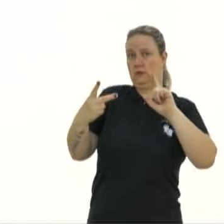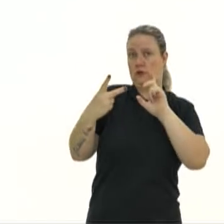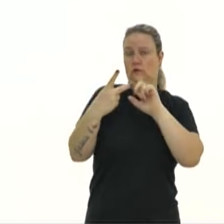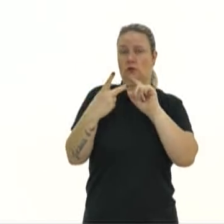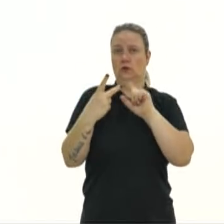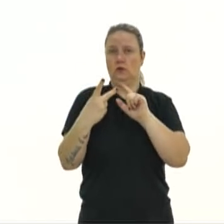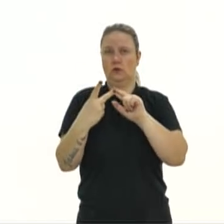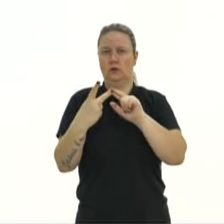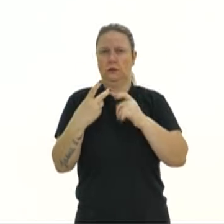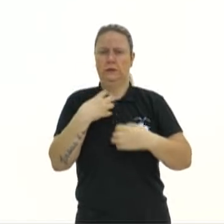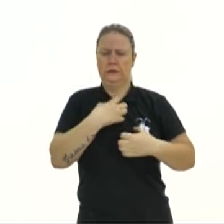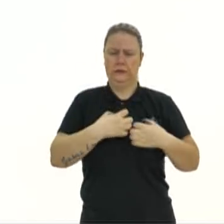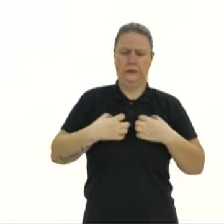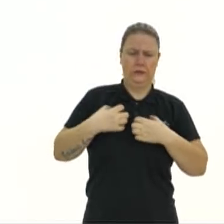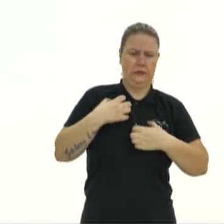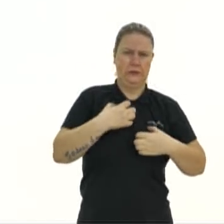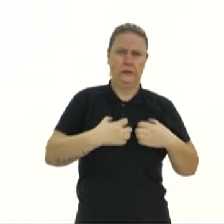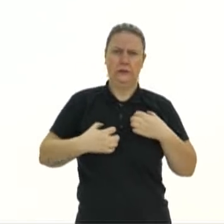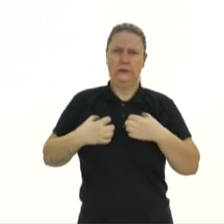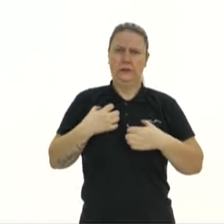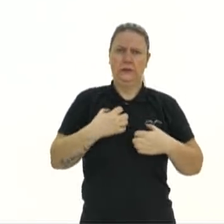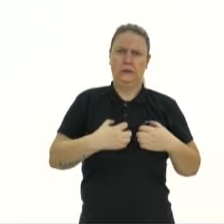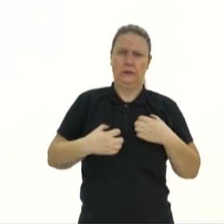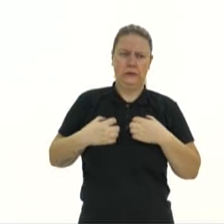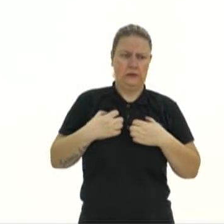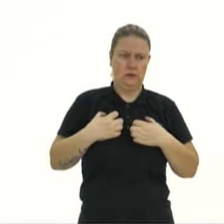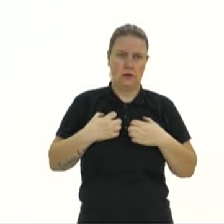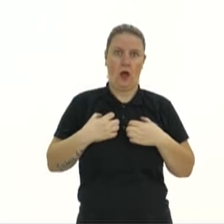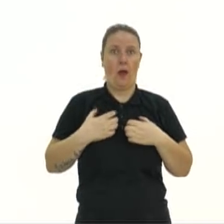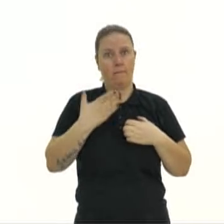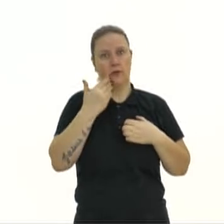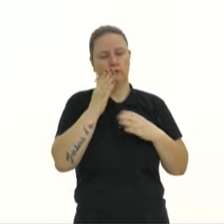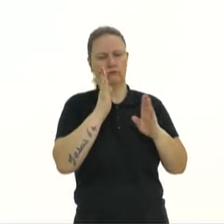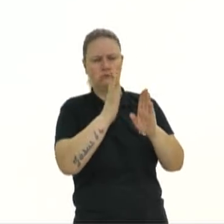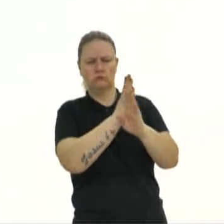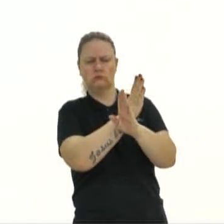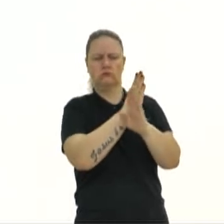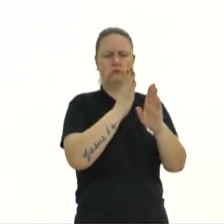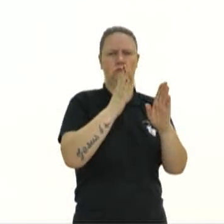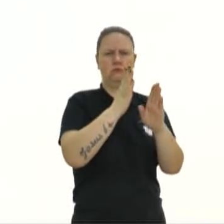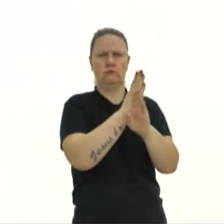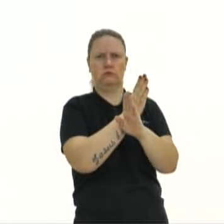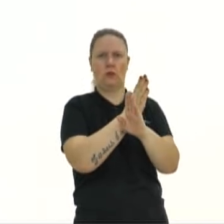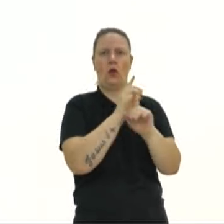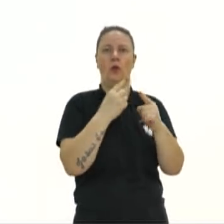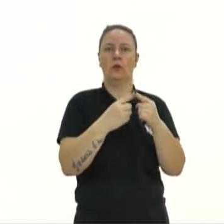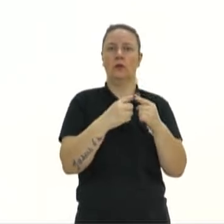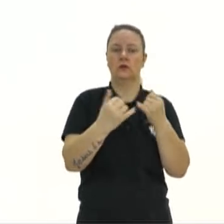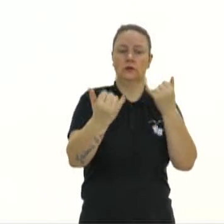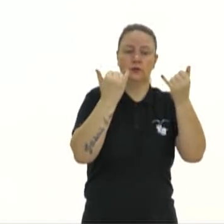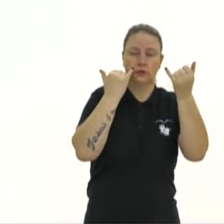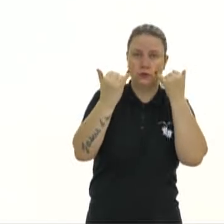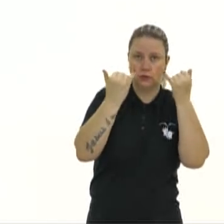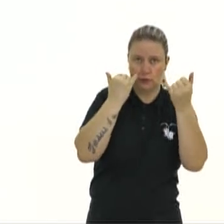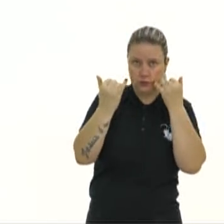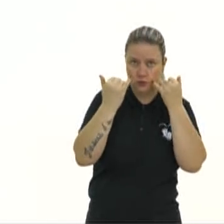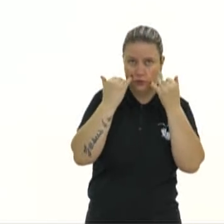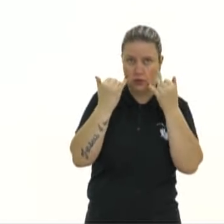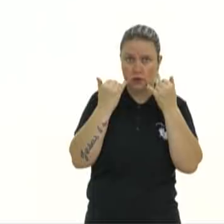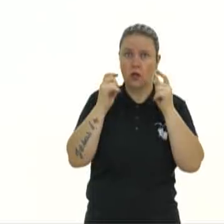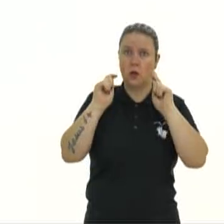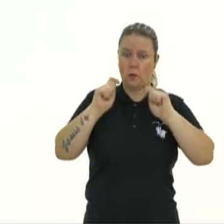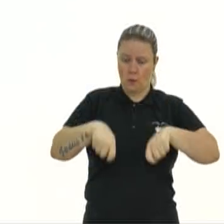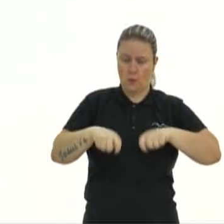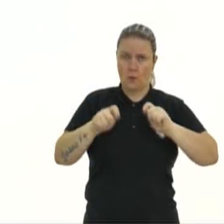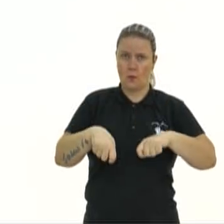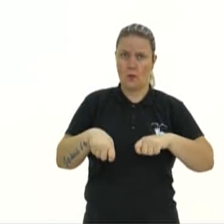Ela lhe causou uma reação emocional muito grande? Desconfie. Notícias inventadas são feitas para causar, em alguns